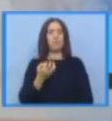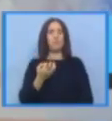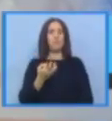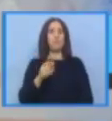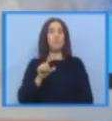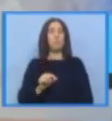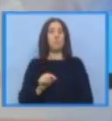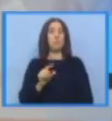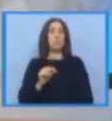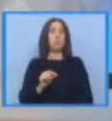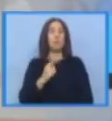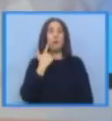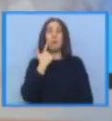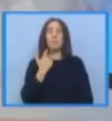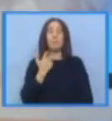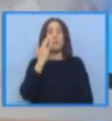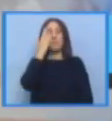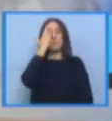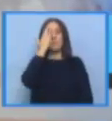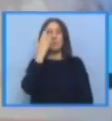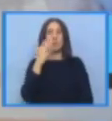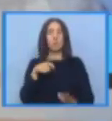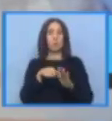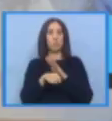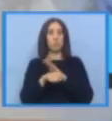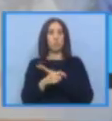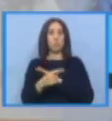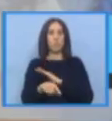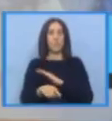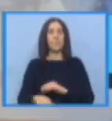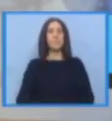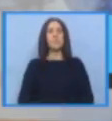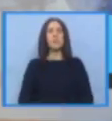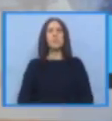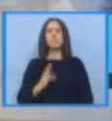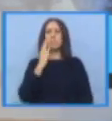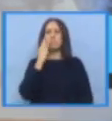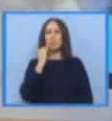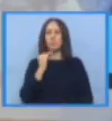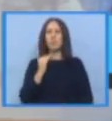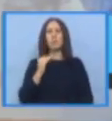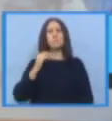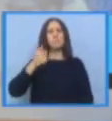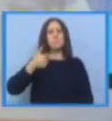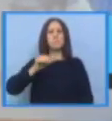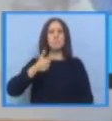também são eventualmente corruptos. Mas acho que o balanço acaba por ser